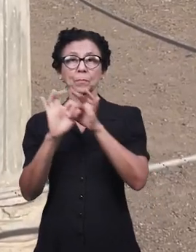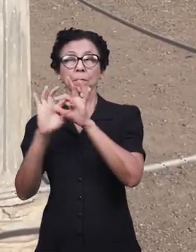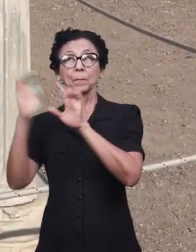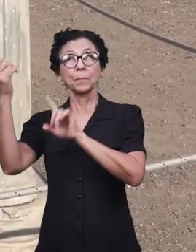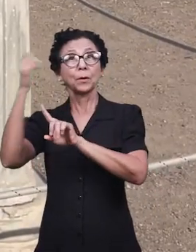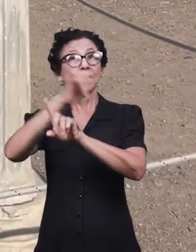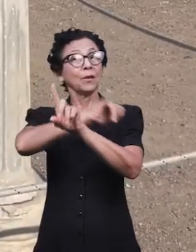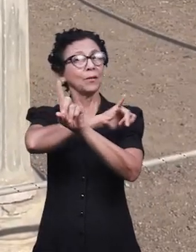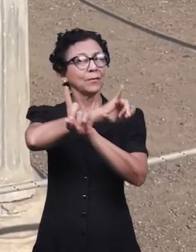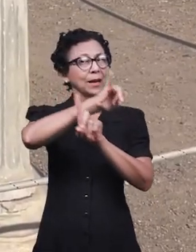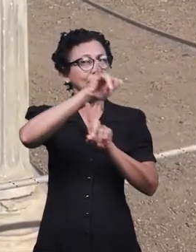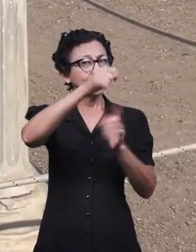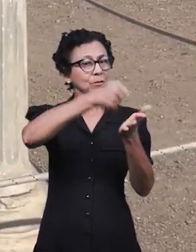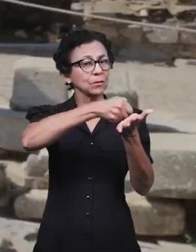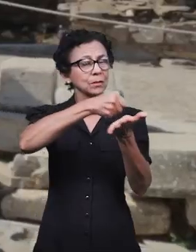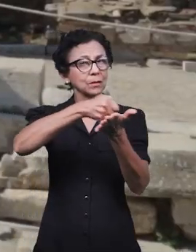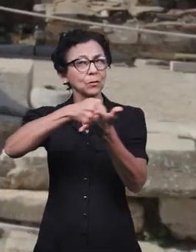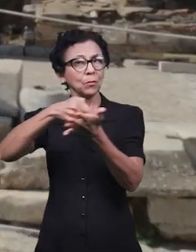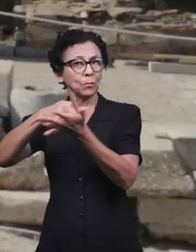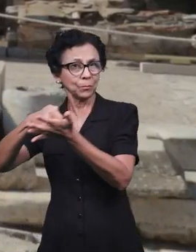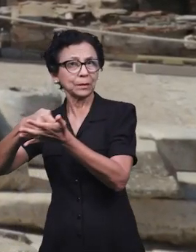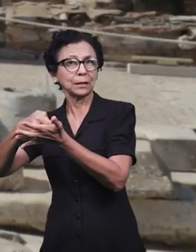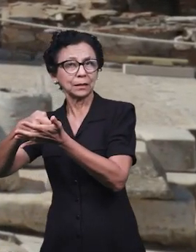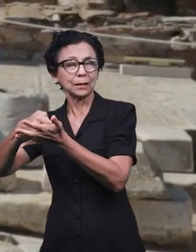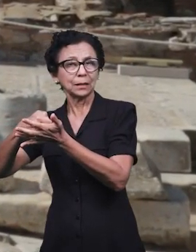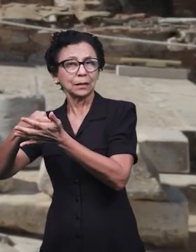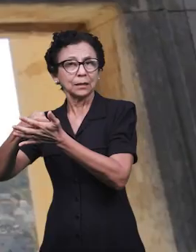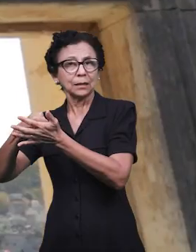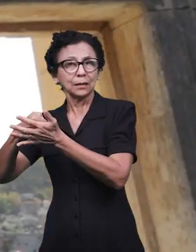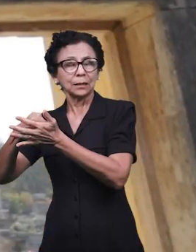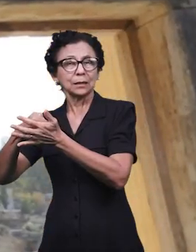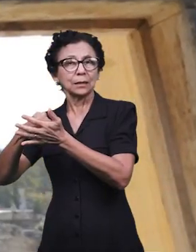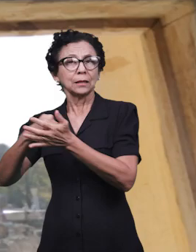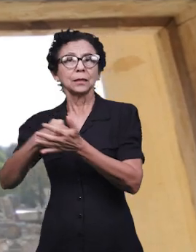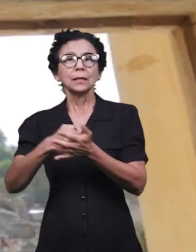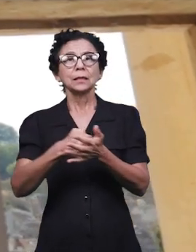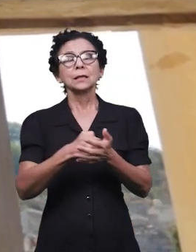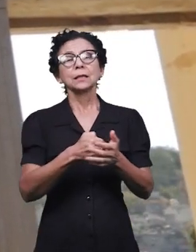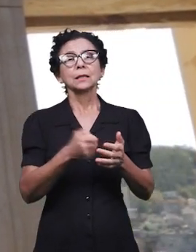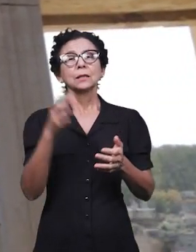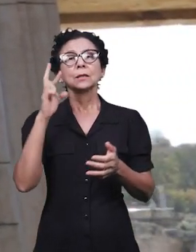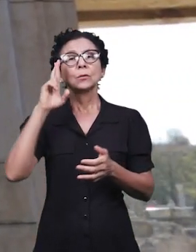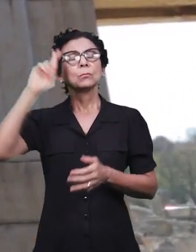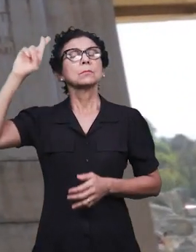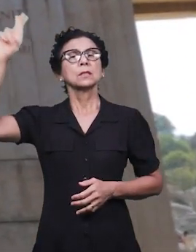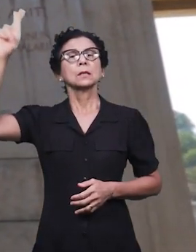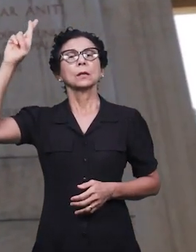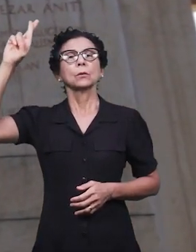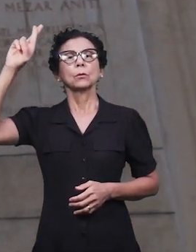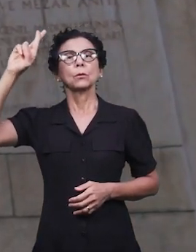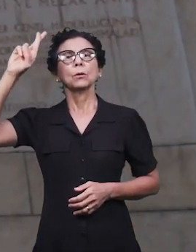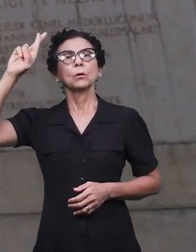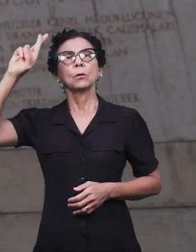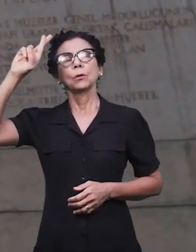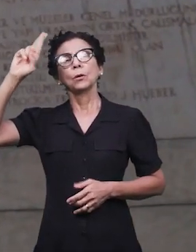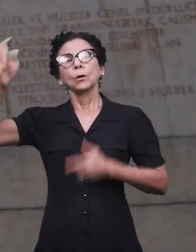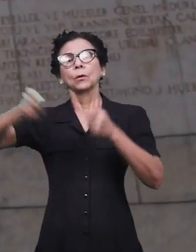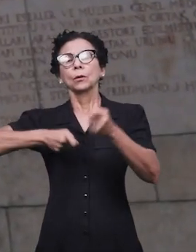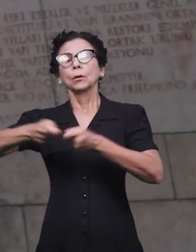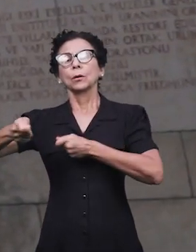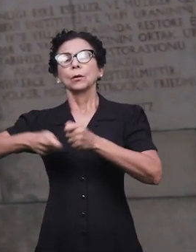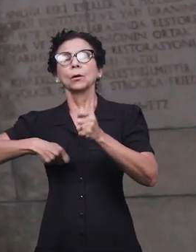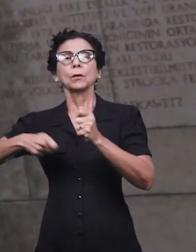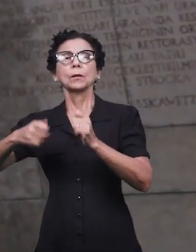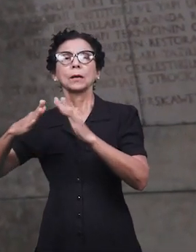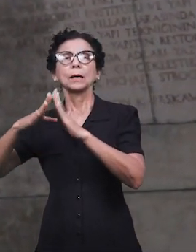respeito dele, o Senhor Jesus como Senhor da igreja. Aquele que revela os seus mistérios. Aquele